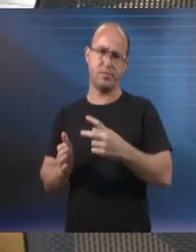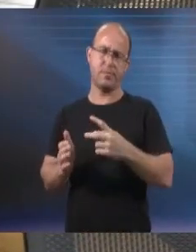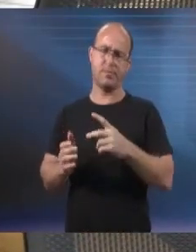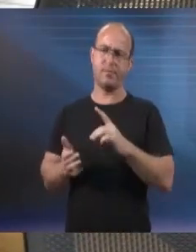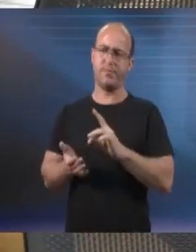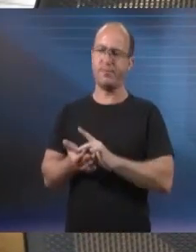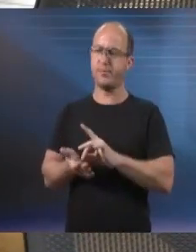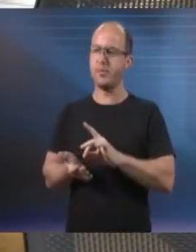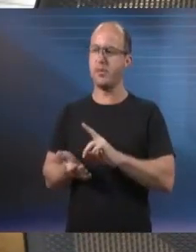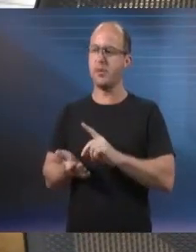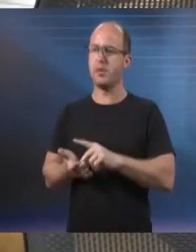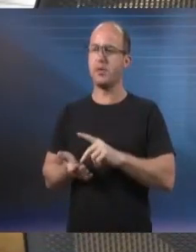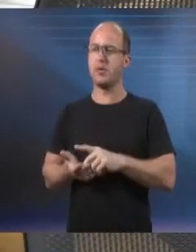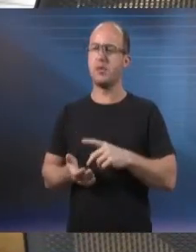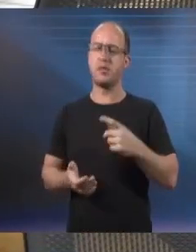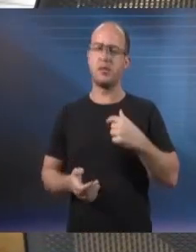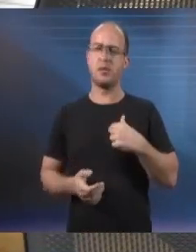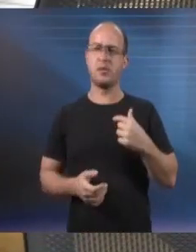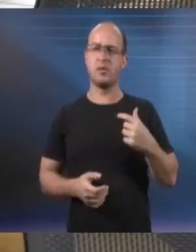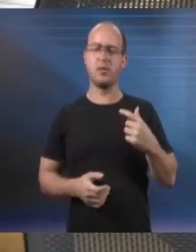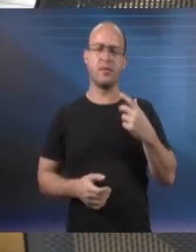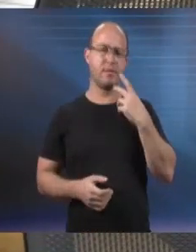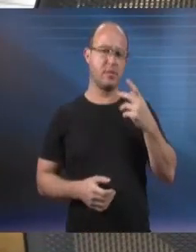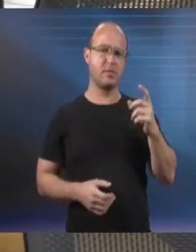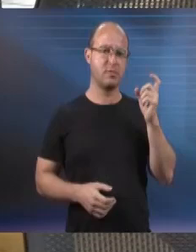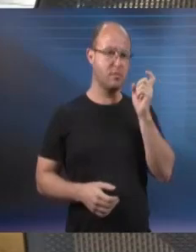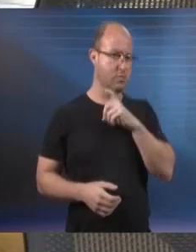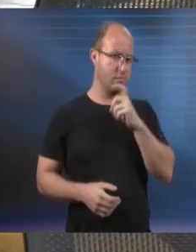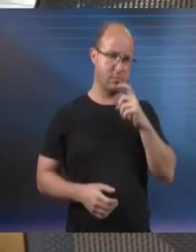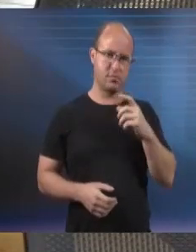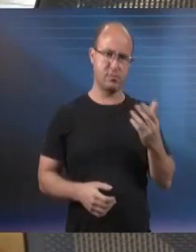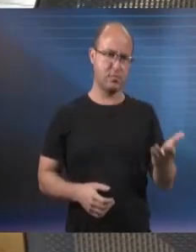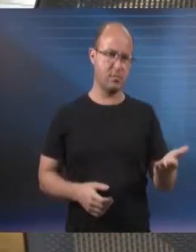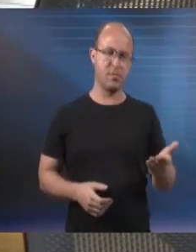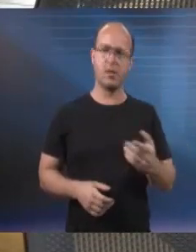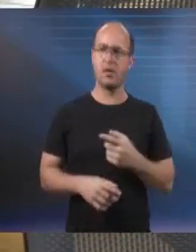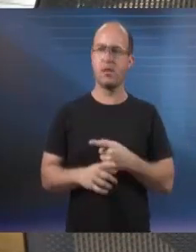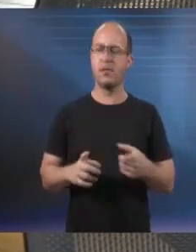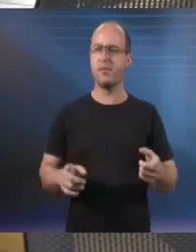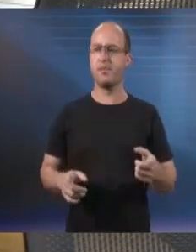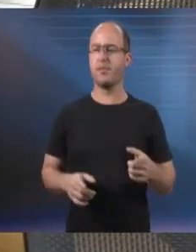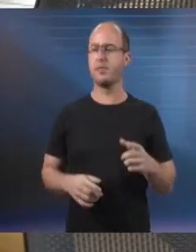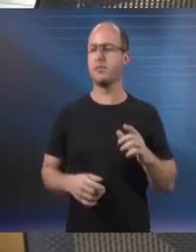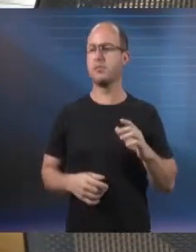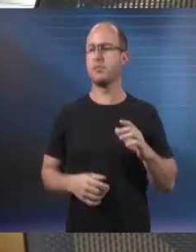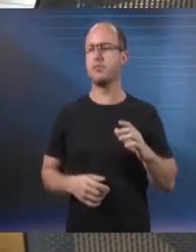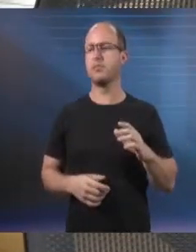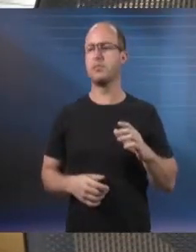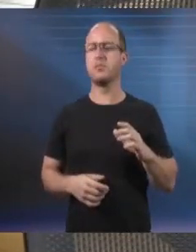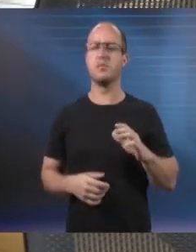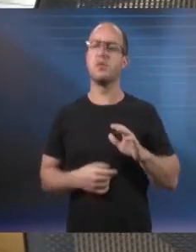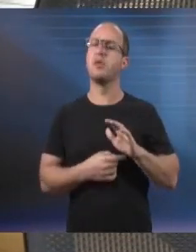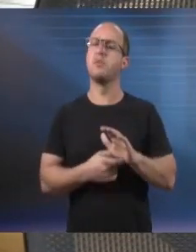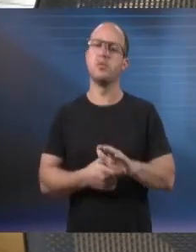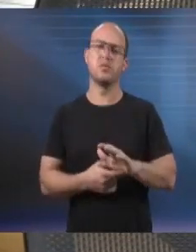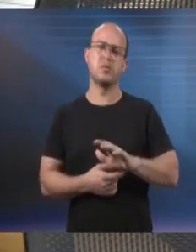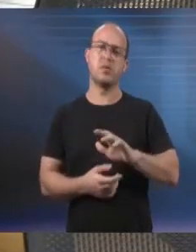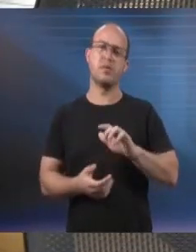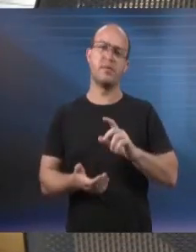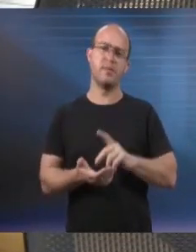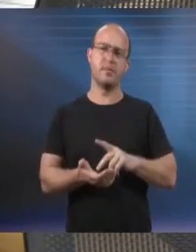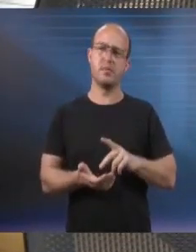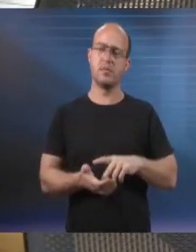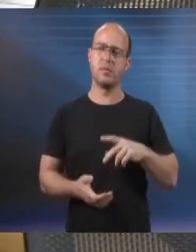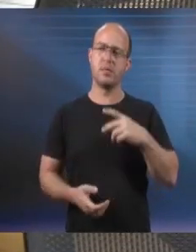de chegar ao ponto, deputado, de lhe chamar de mentiroso. Mas você faltou com a verdade quando você fala